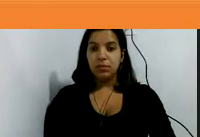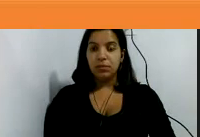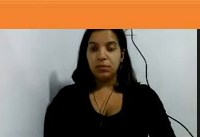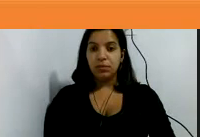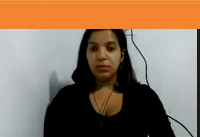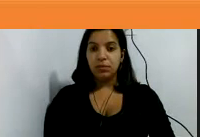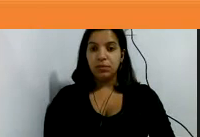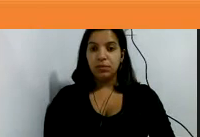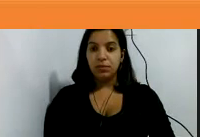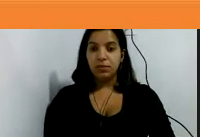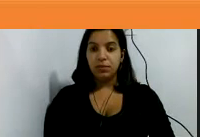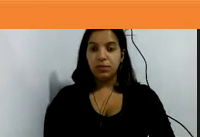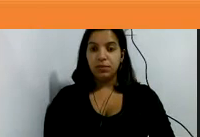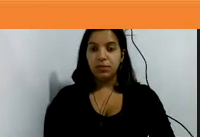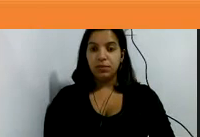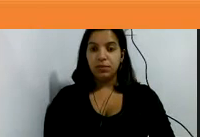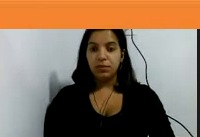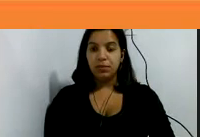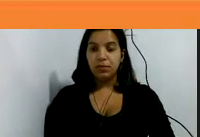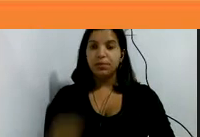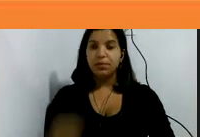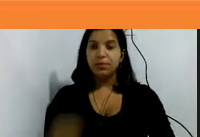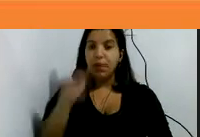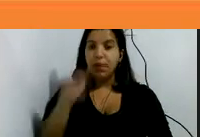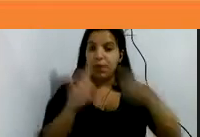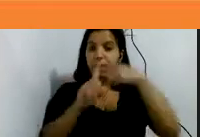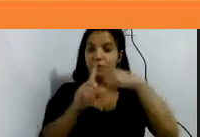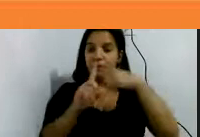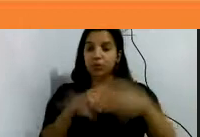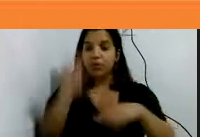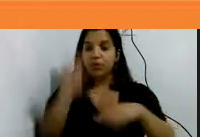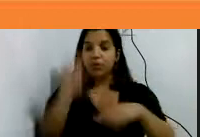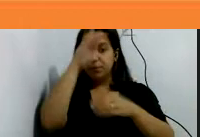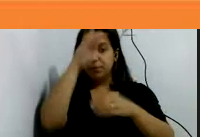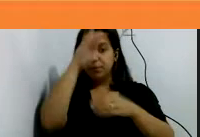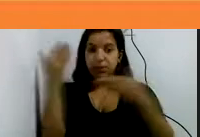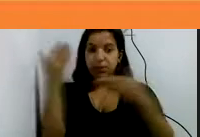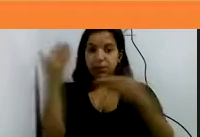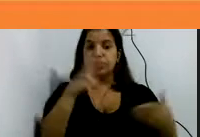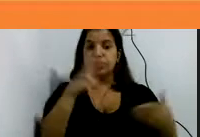A positivo. A positivo. E o paciente 5?